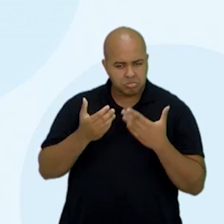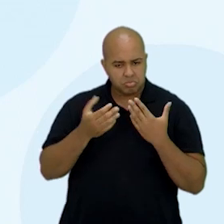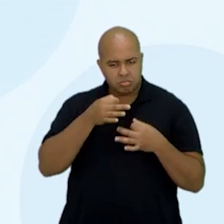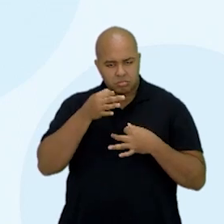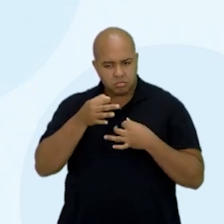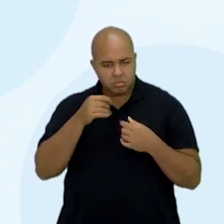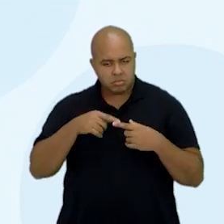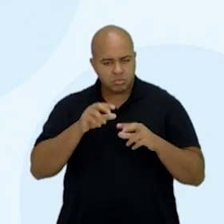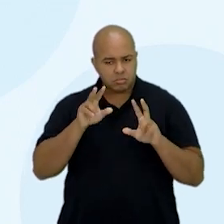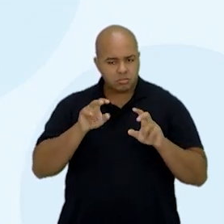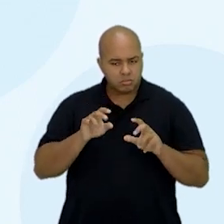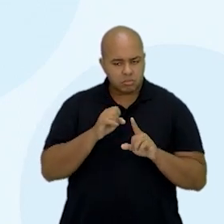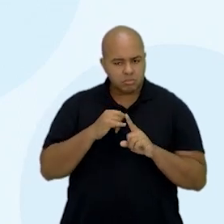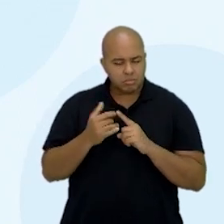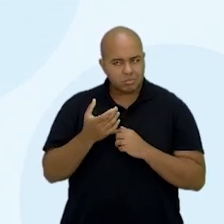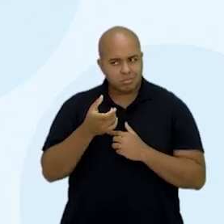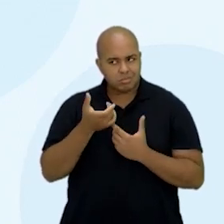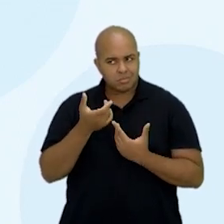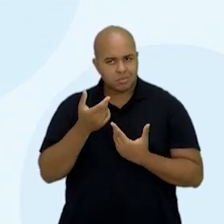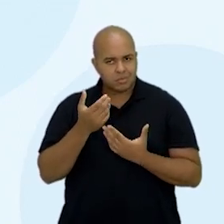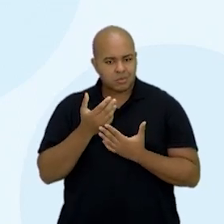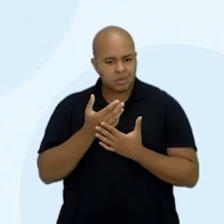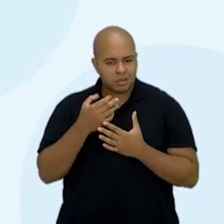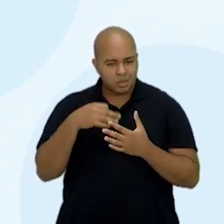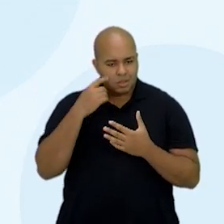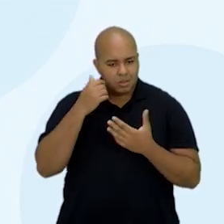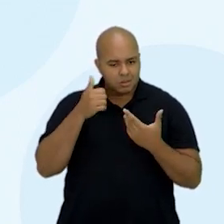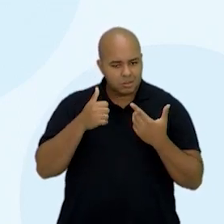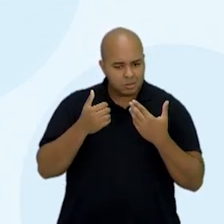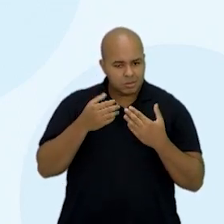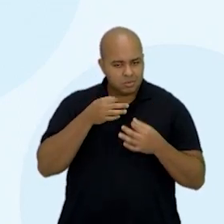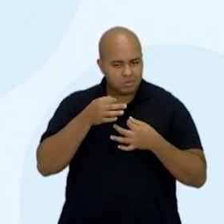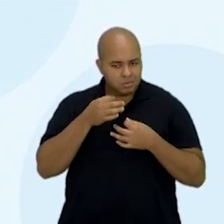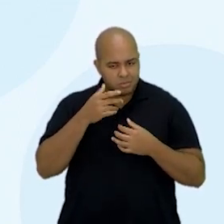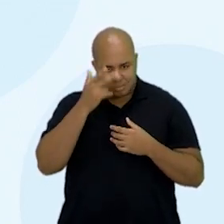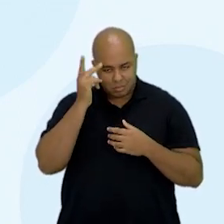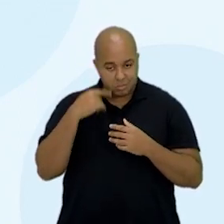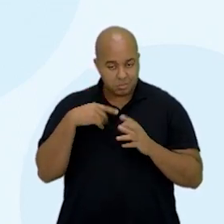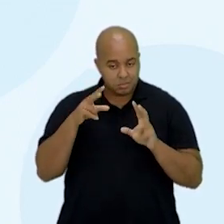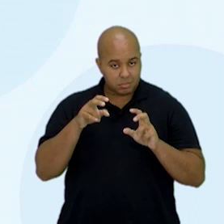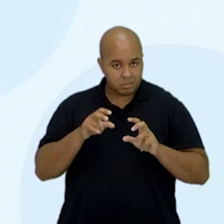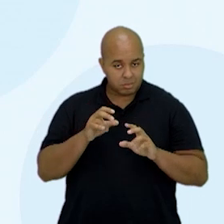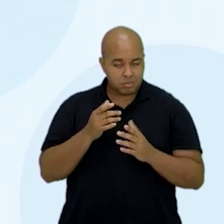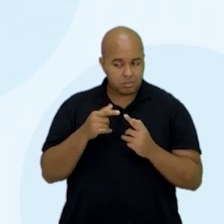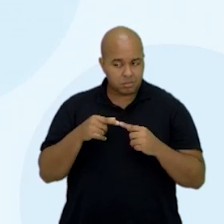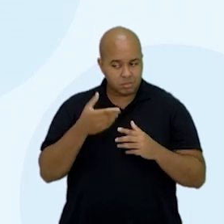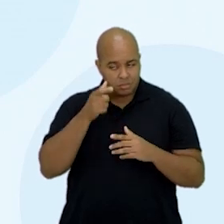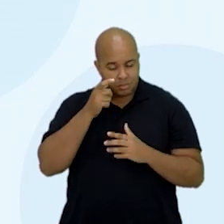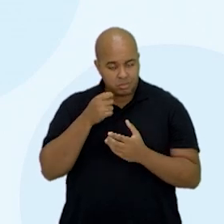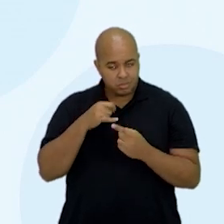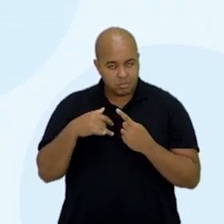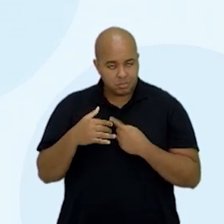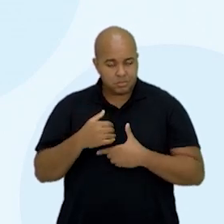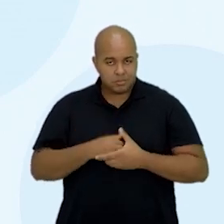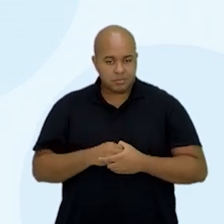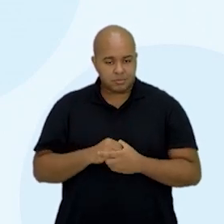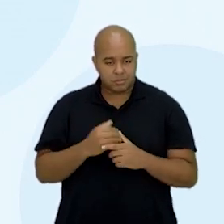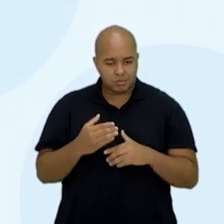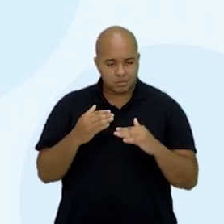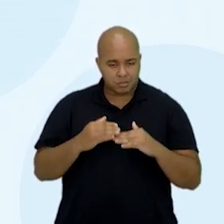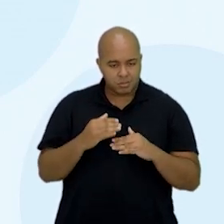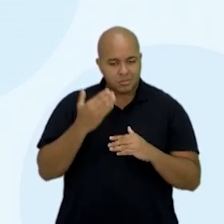argman 3 analisar os argumentos das pessoas sobre tópicos de interesse social